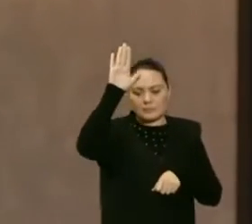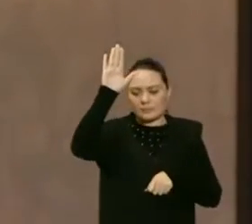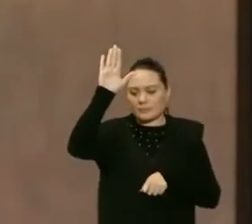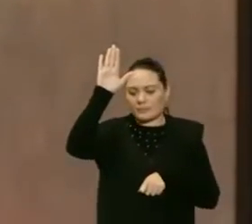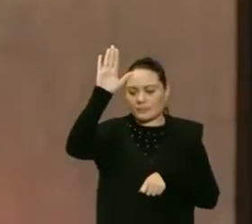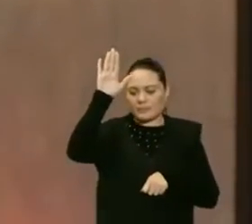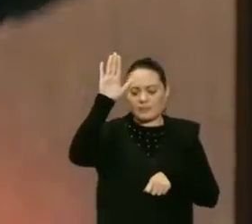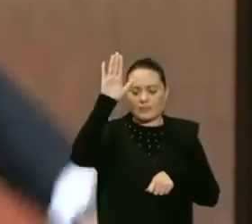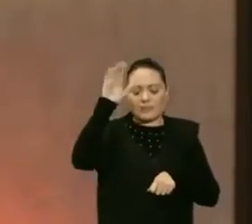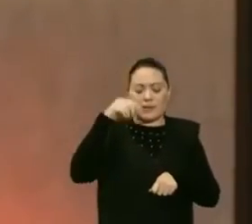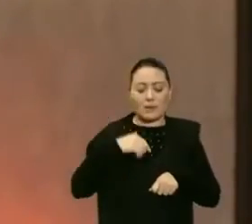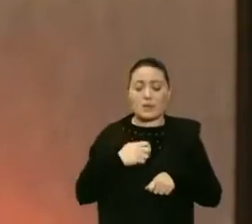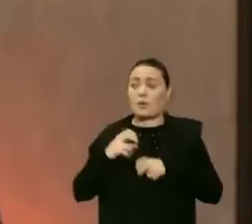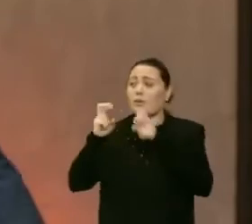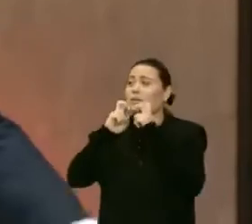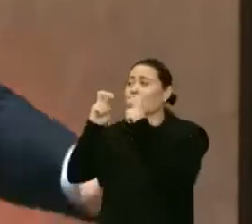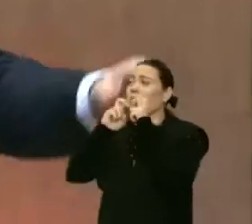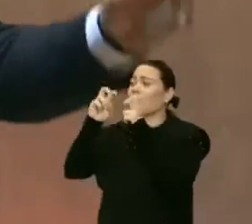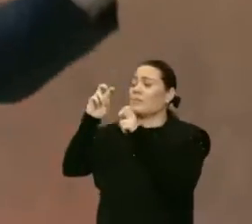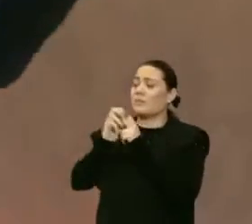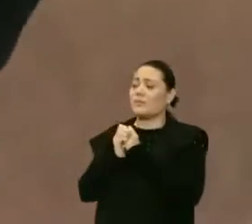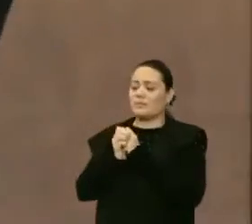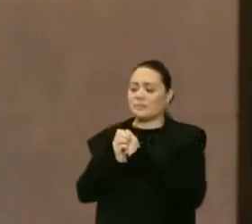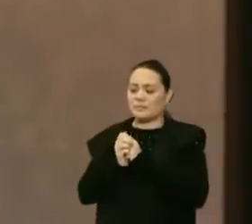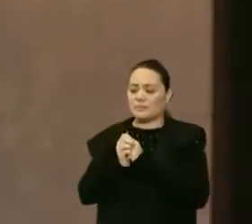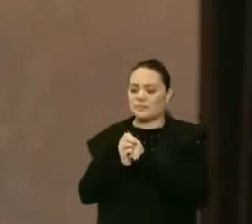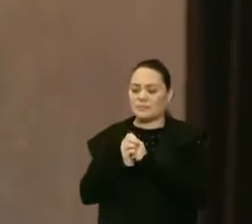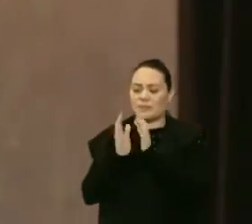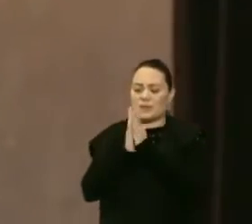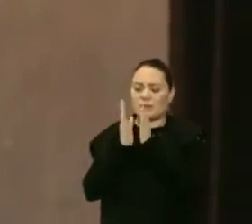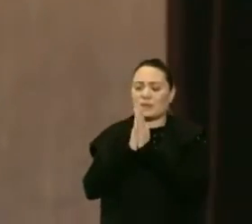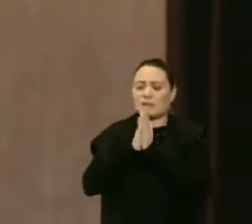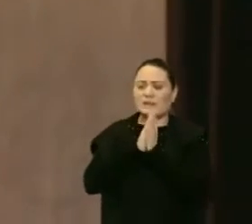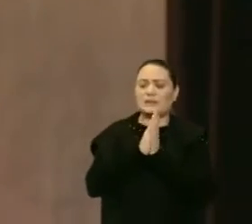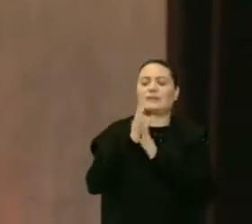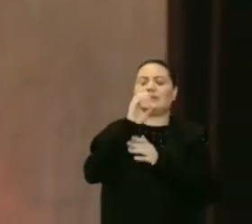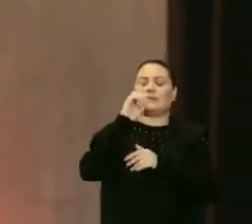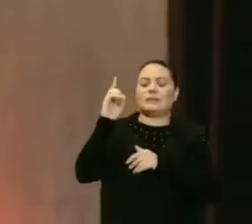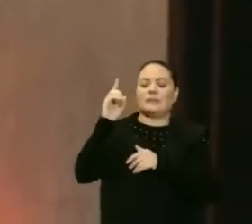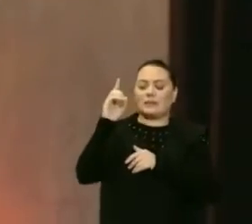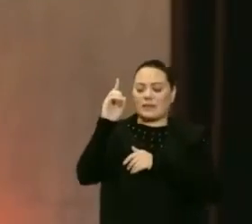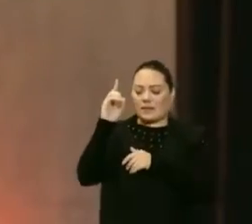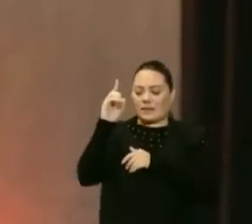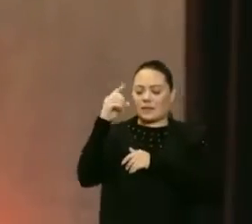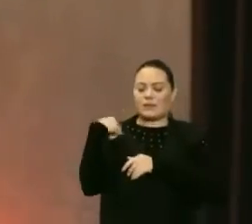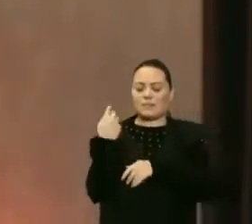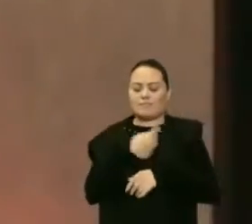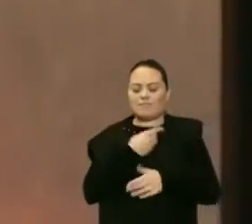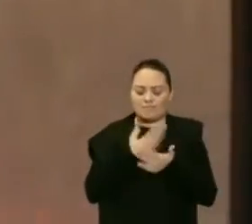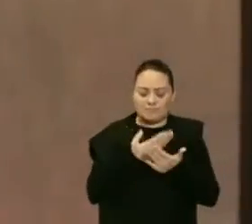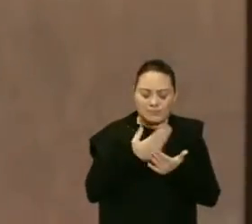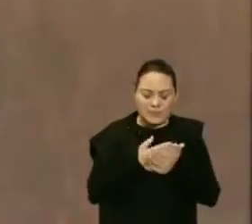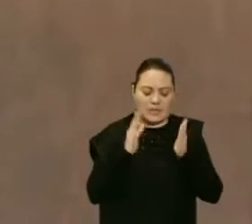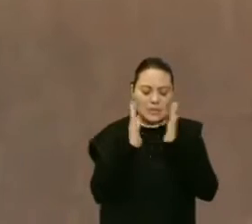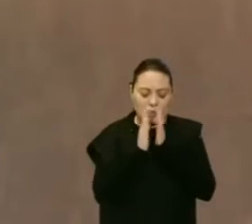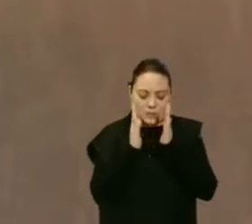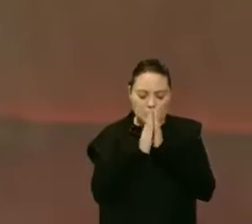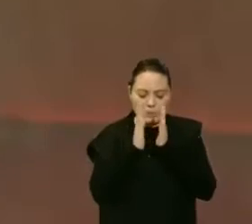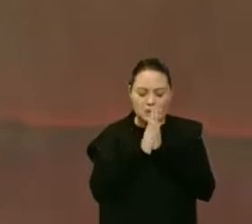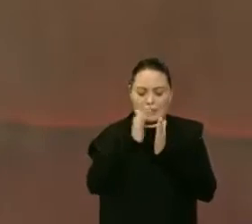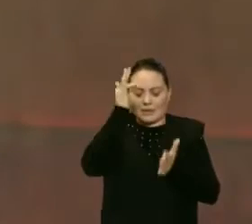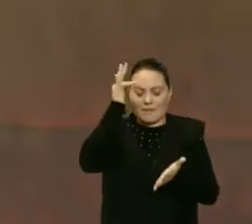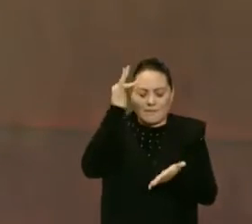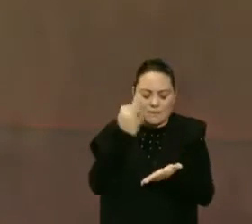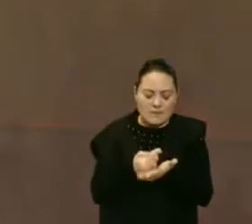Vamos levantar um clamor agora. Pai queridos, estudamos que a oração de